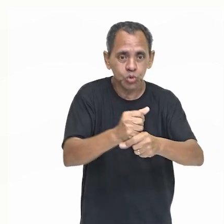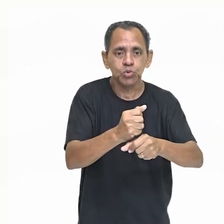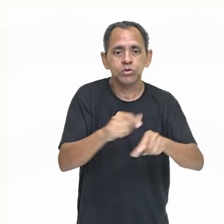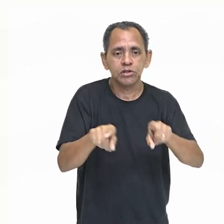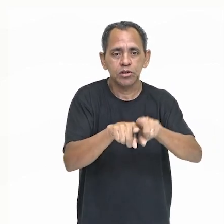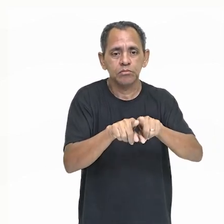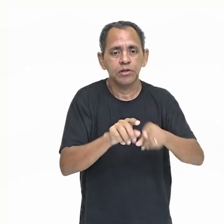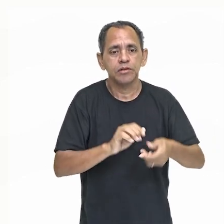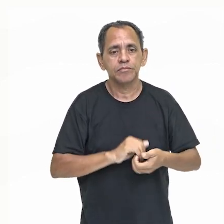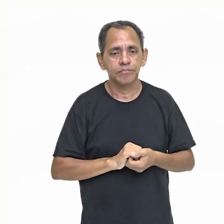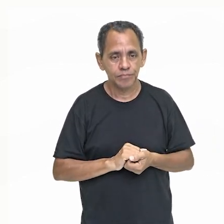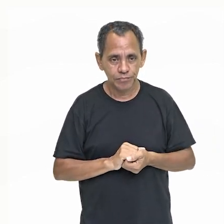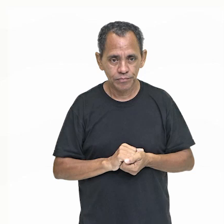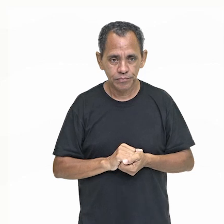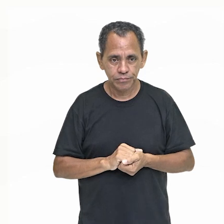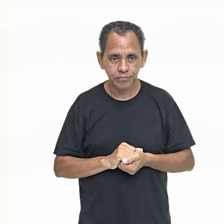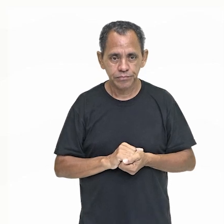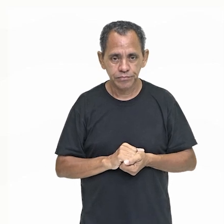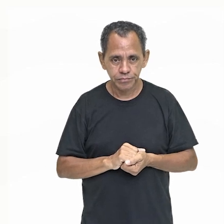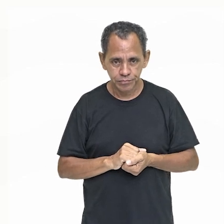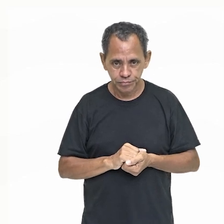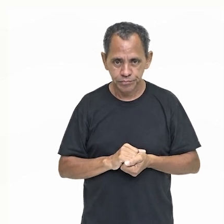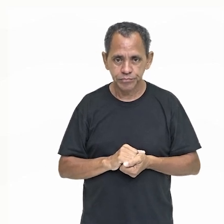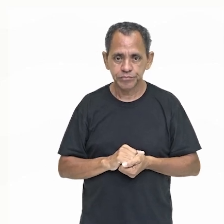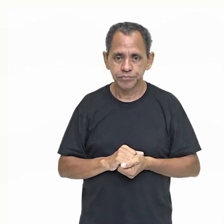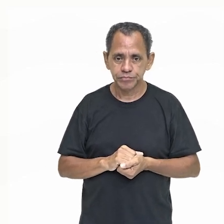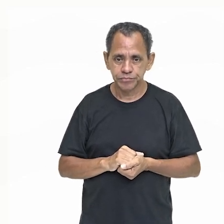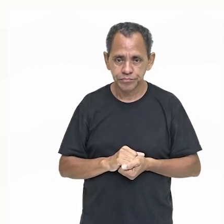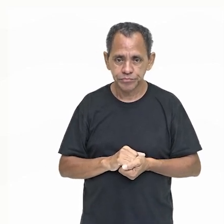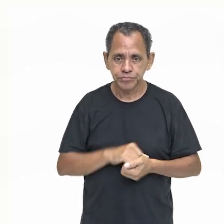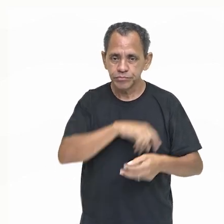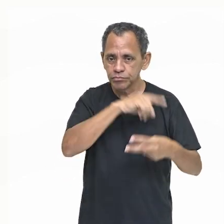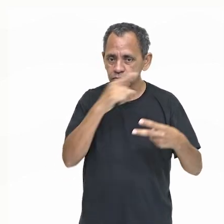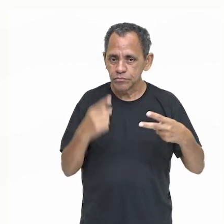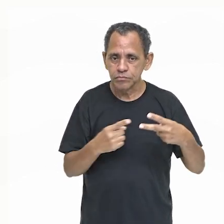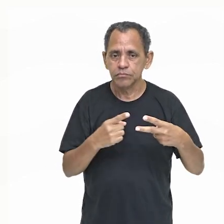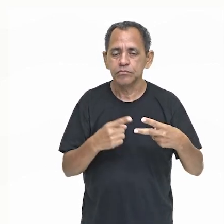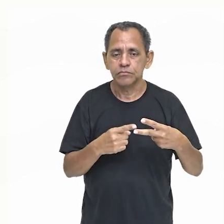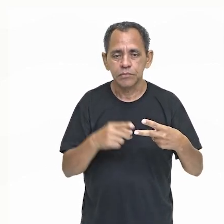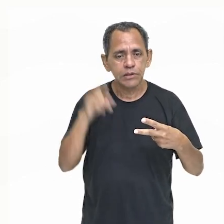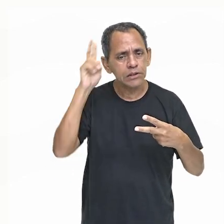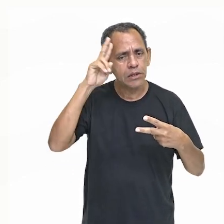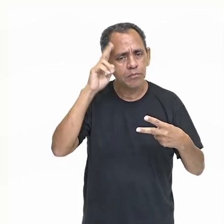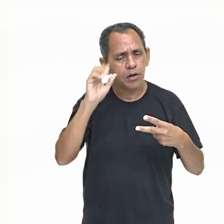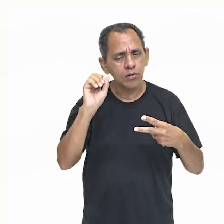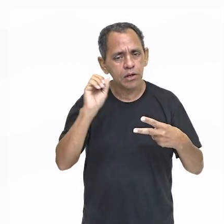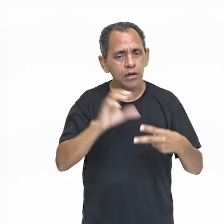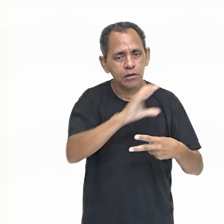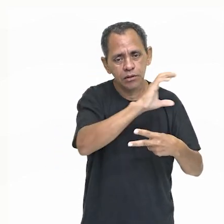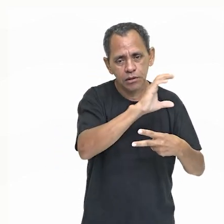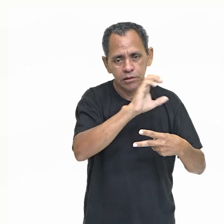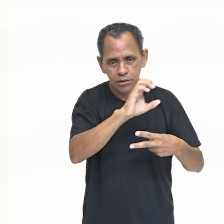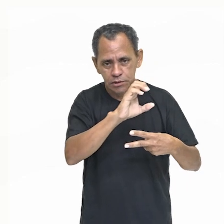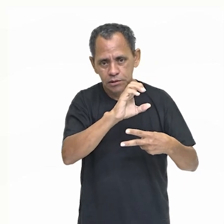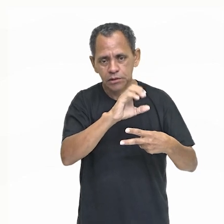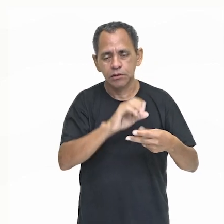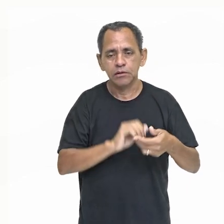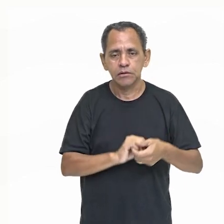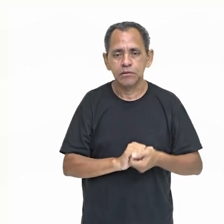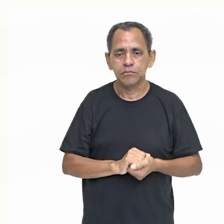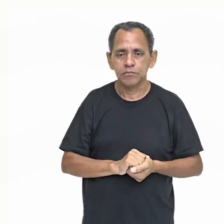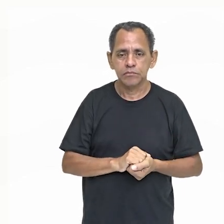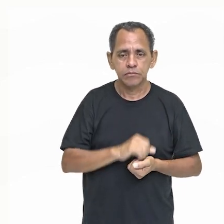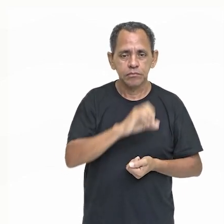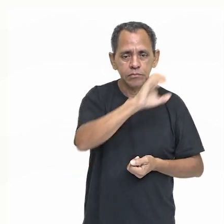gravitacional para obtermos o valor da energia mecânica do sistema lembre-se a energia cinética vale 100 a